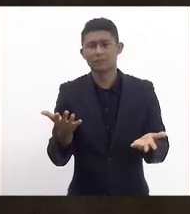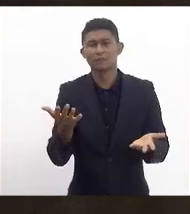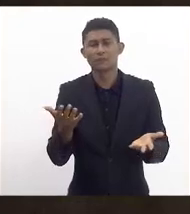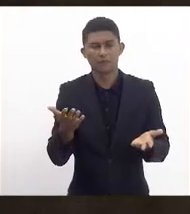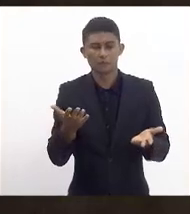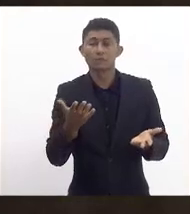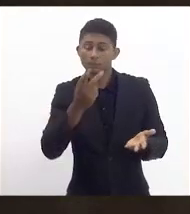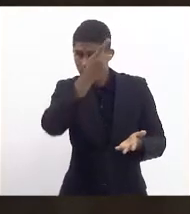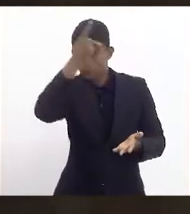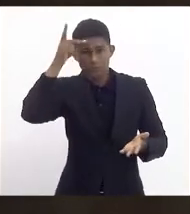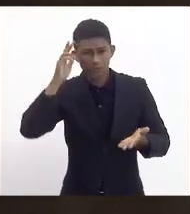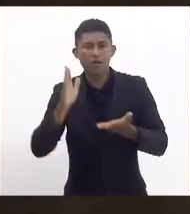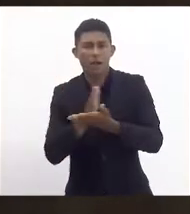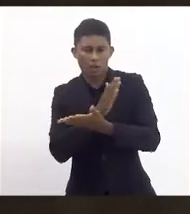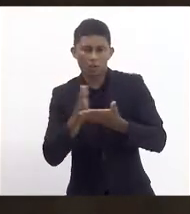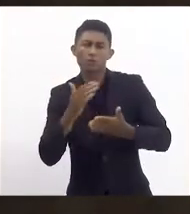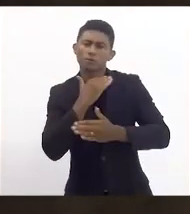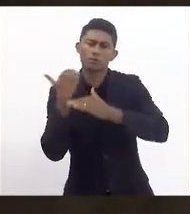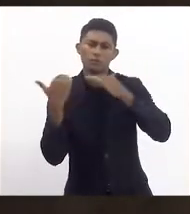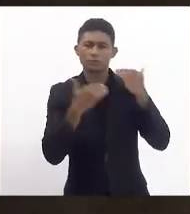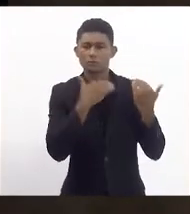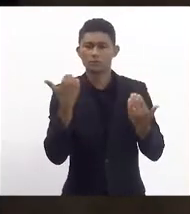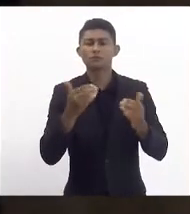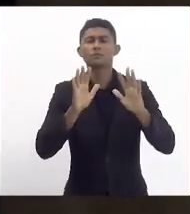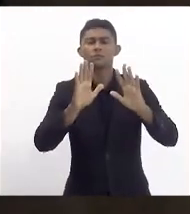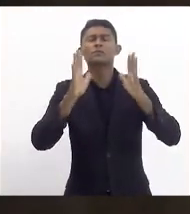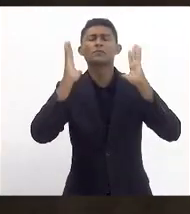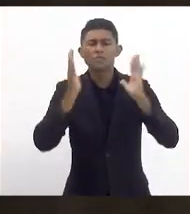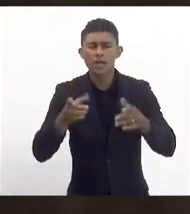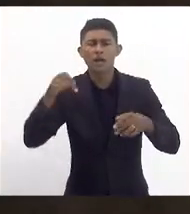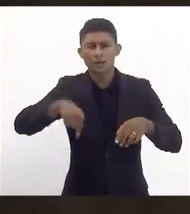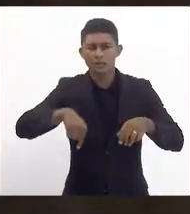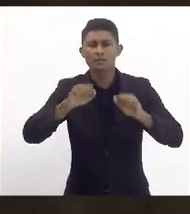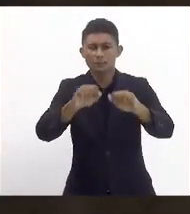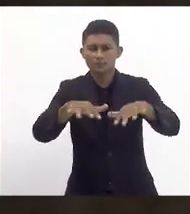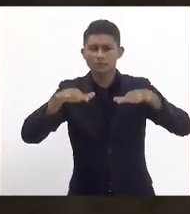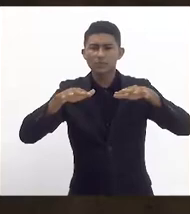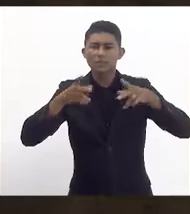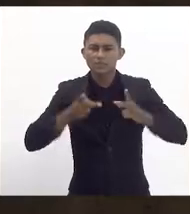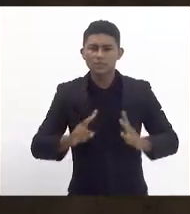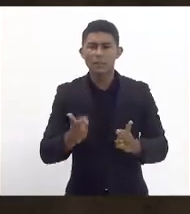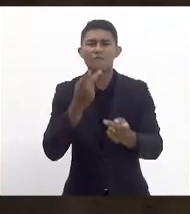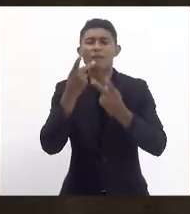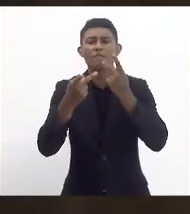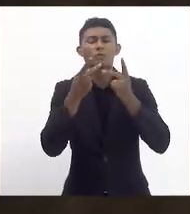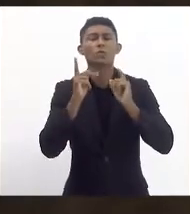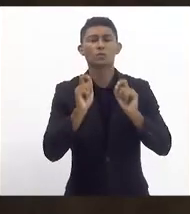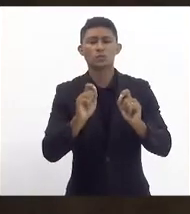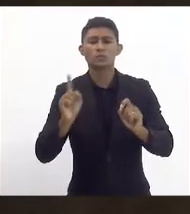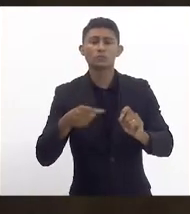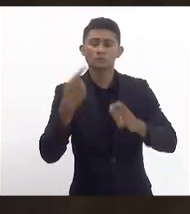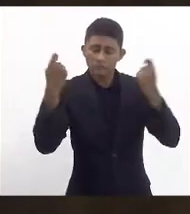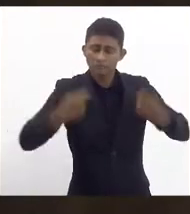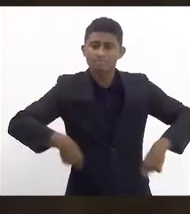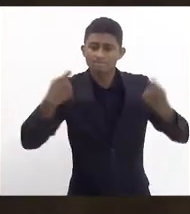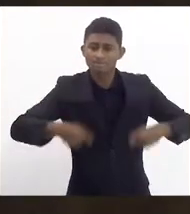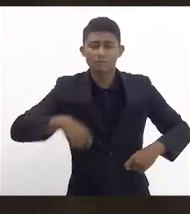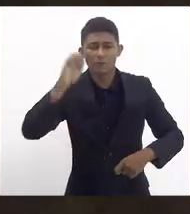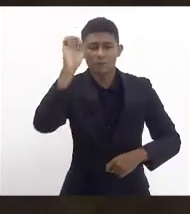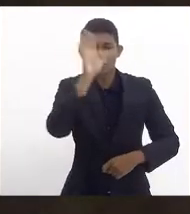as vidas. Mas a gente fala há muito tempo aqui nesse plenário que a gente precisa retomar o Brasil,